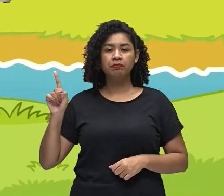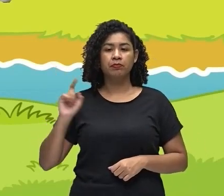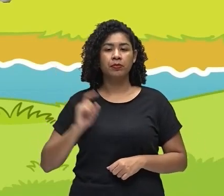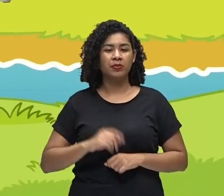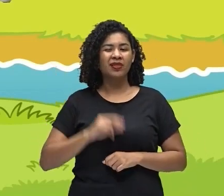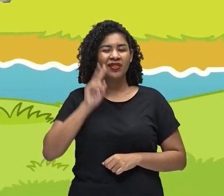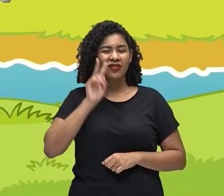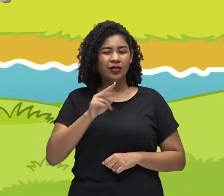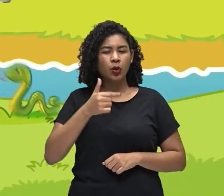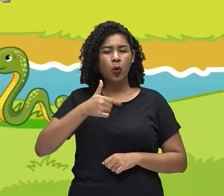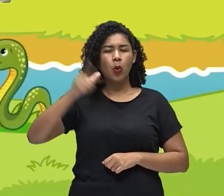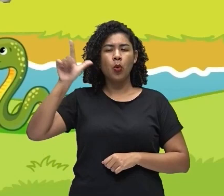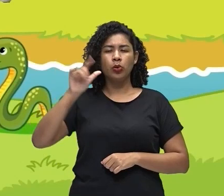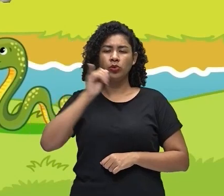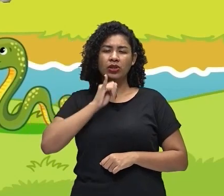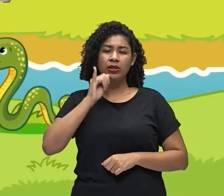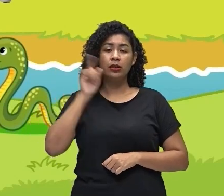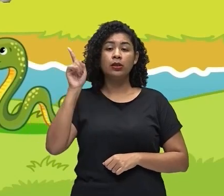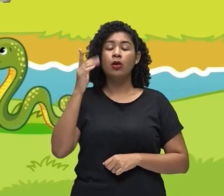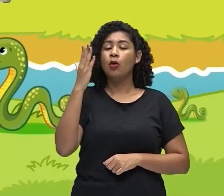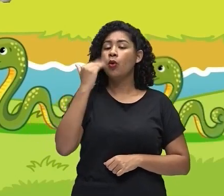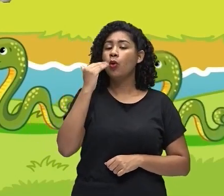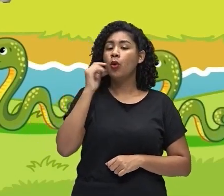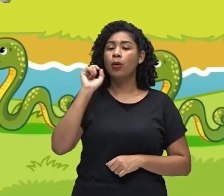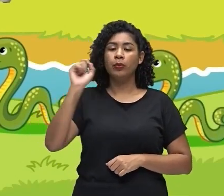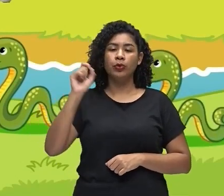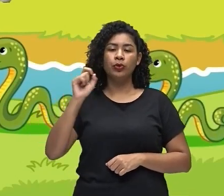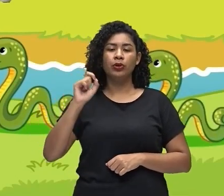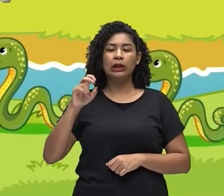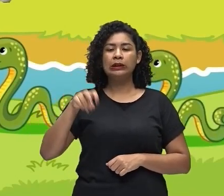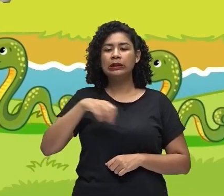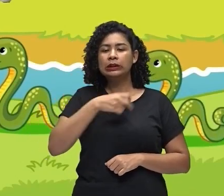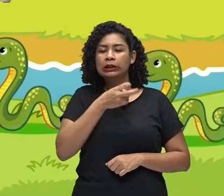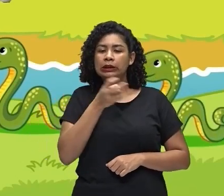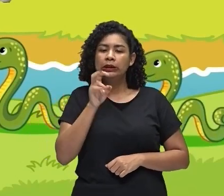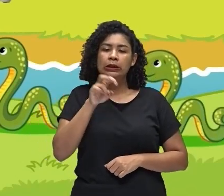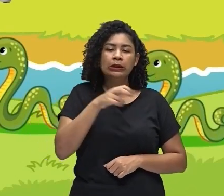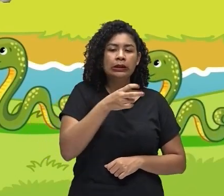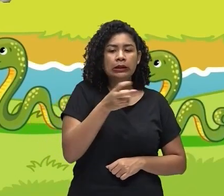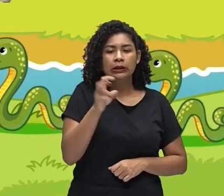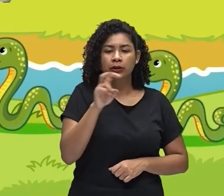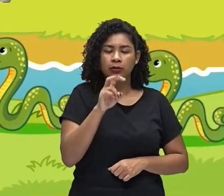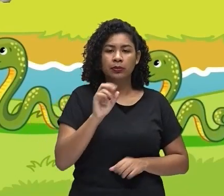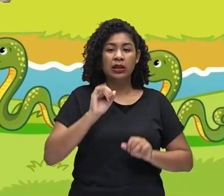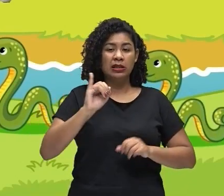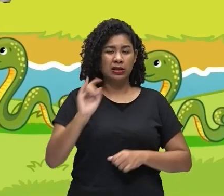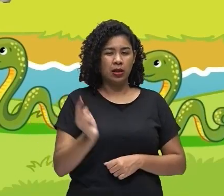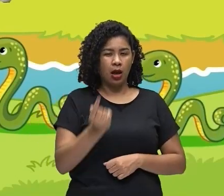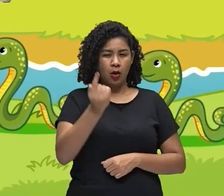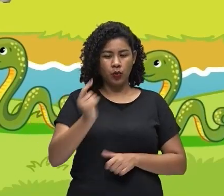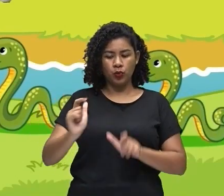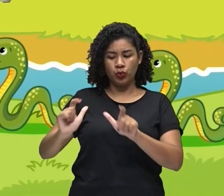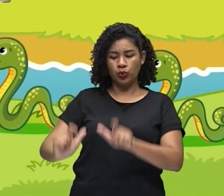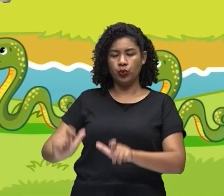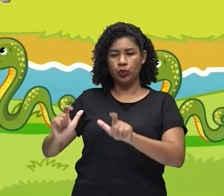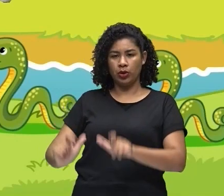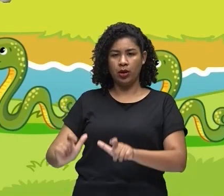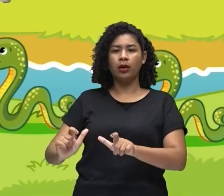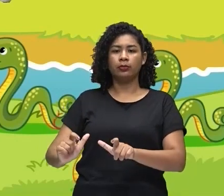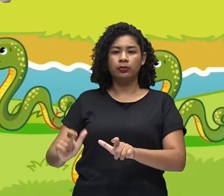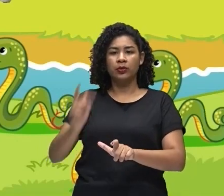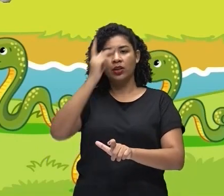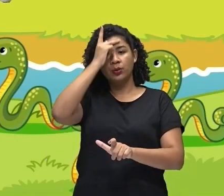viu em outros exemplos, elas se alimentam ali das cobras, né? Então, se uma região existem pessoas, né,